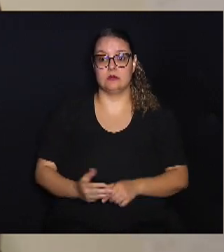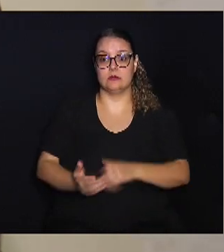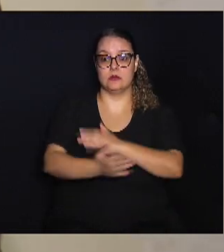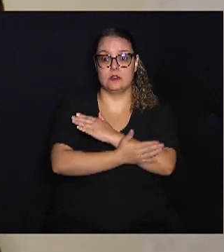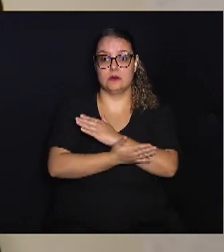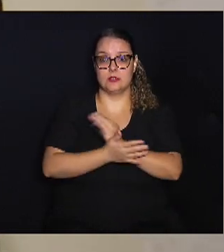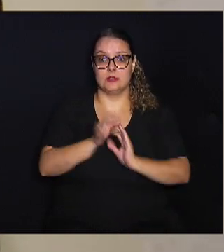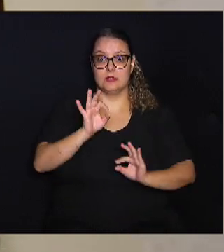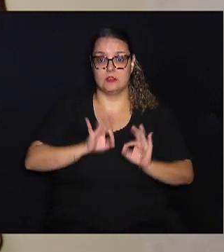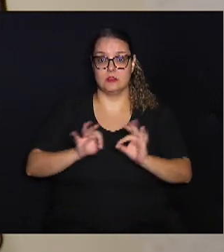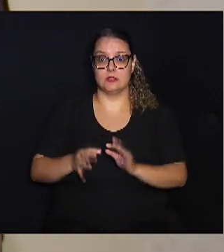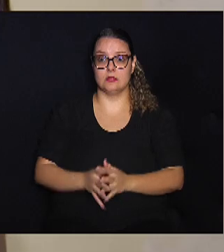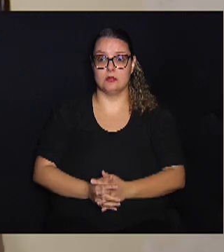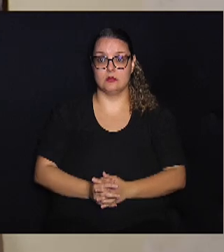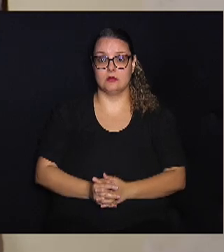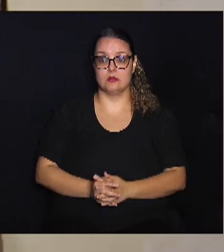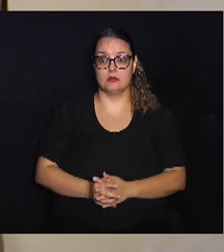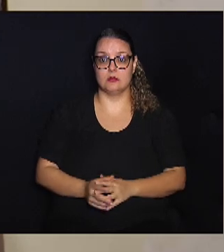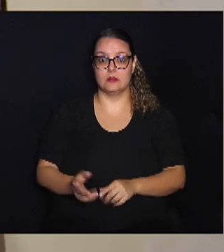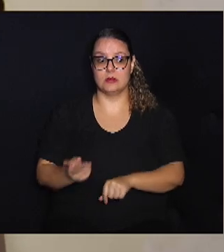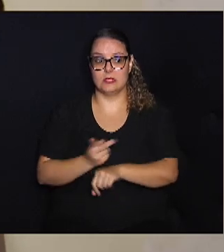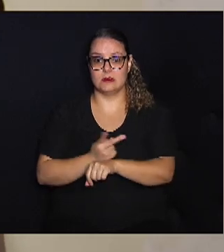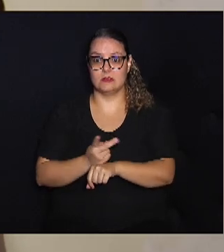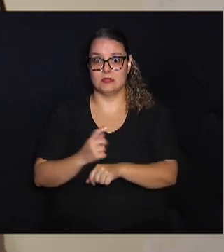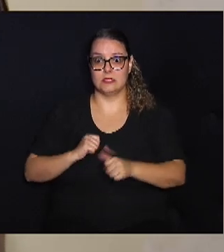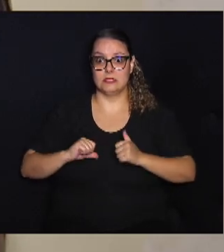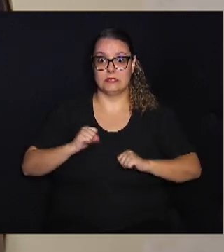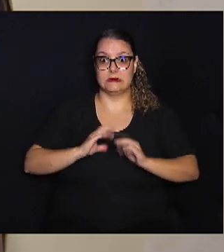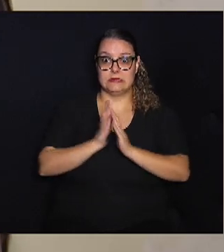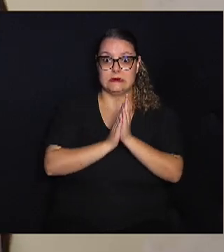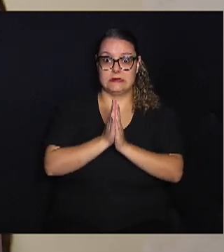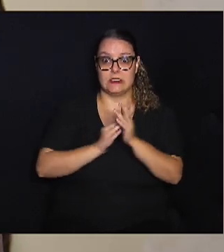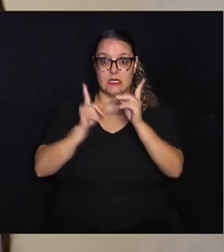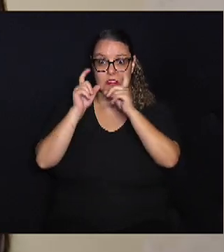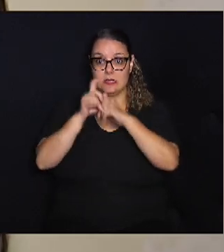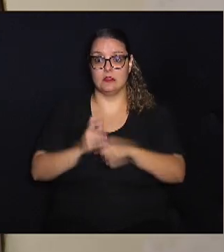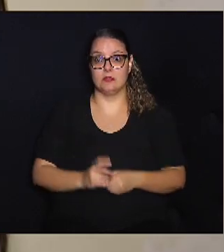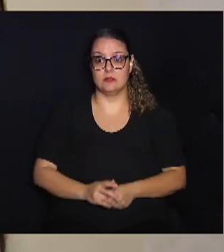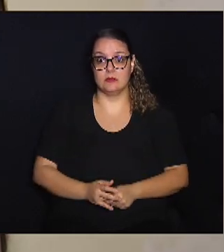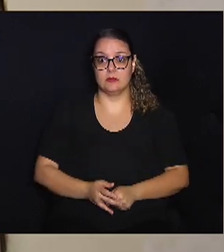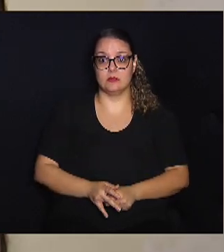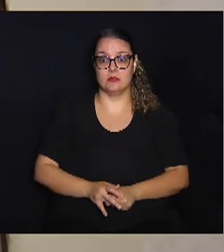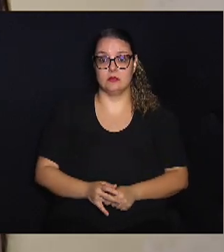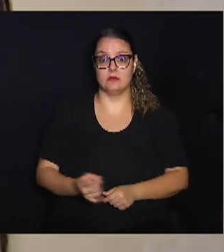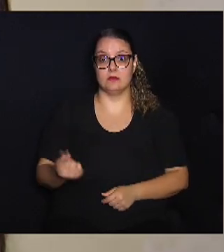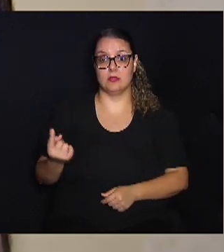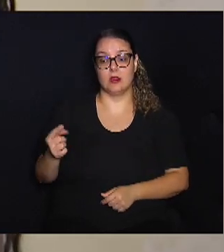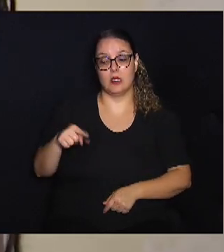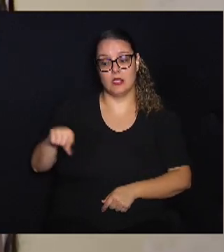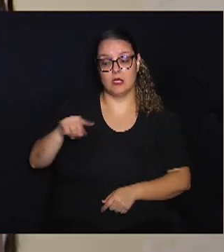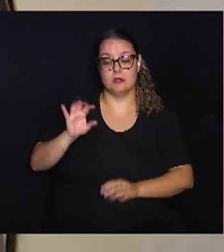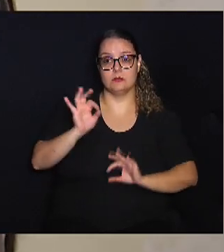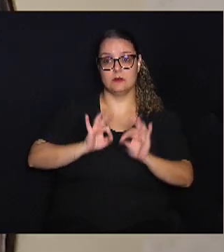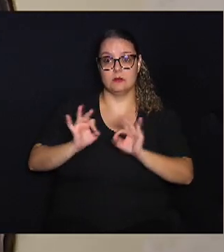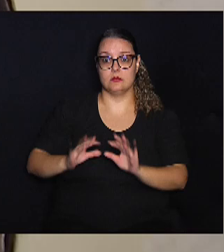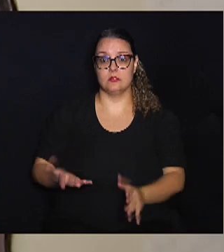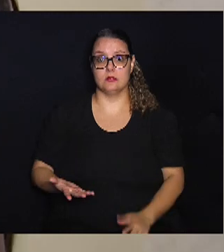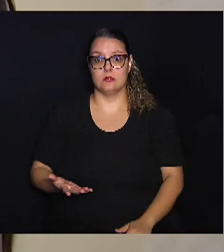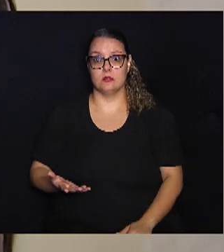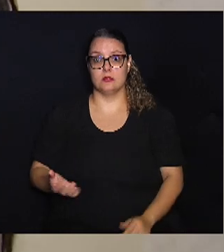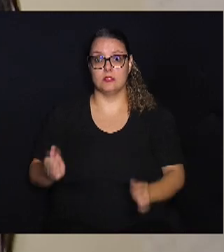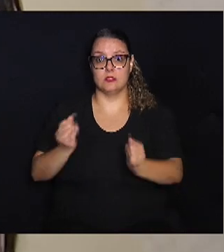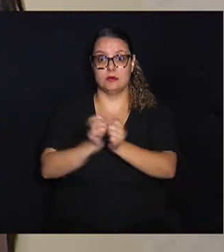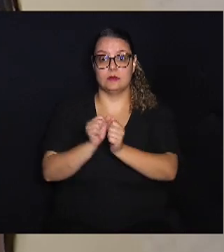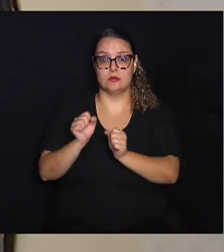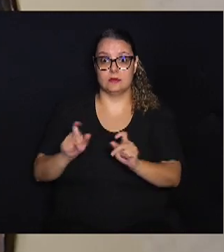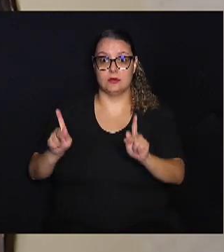porque até para procurar eu ficava com muita ansiedade, é muito difícil. Aí eles me preparavam, saía até comigo, assim, nos shoppings, nos